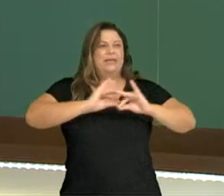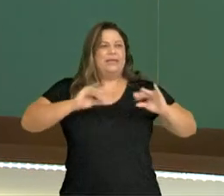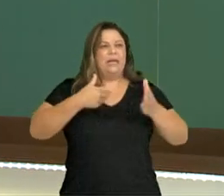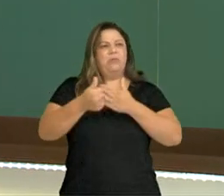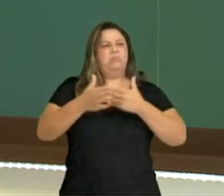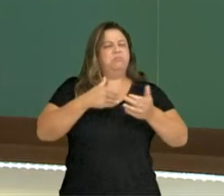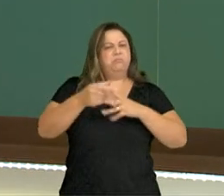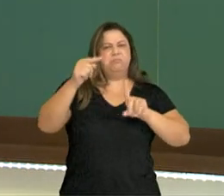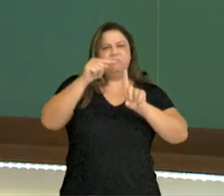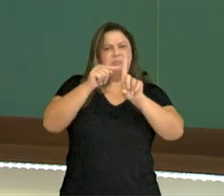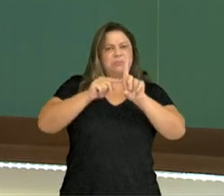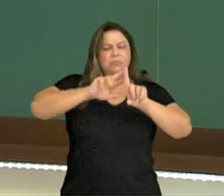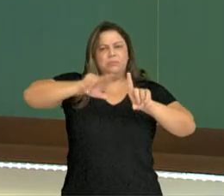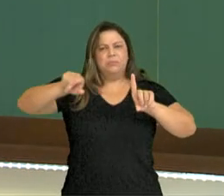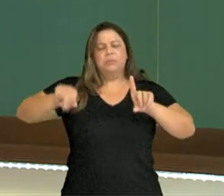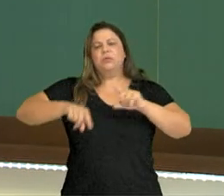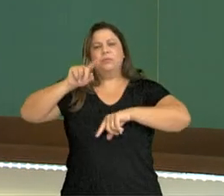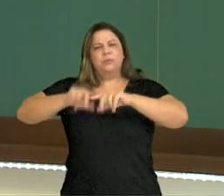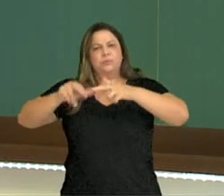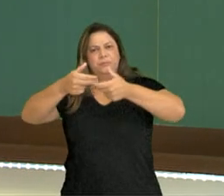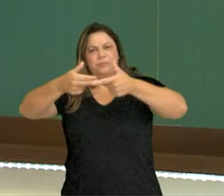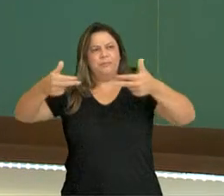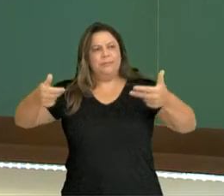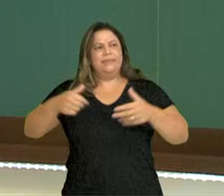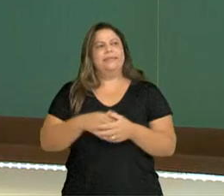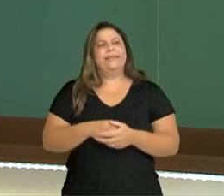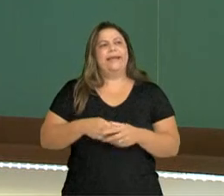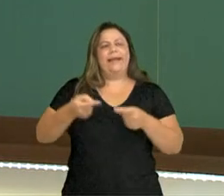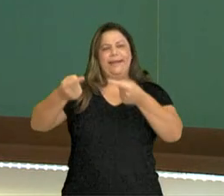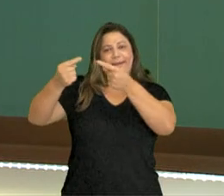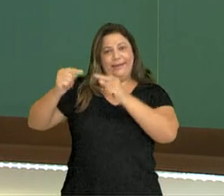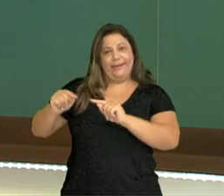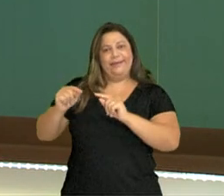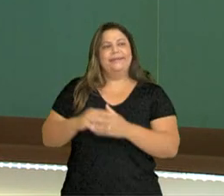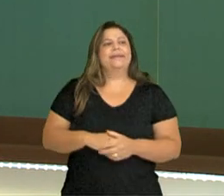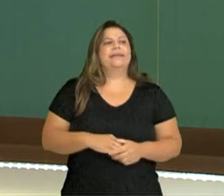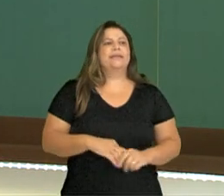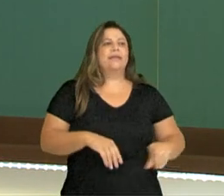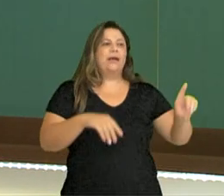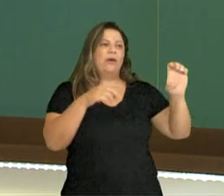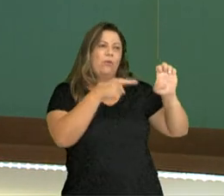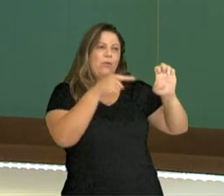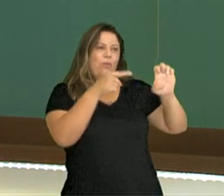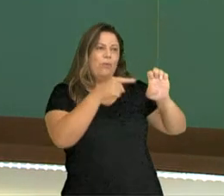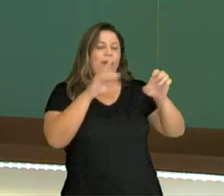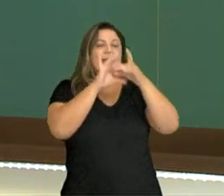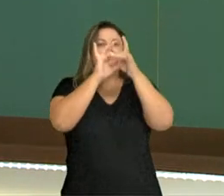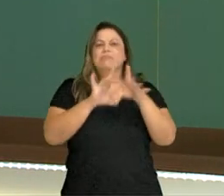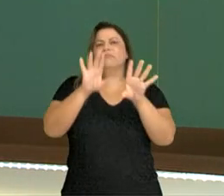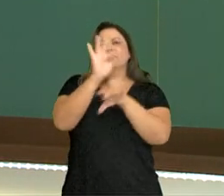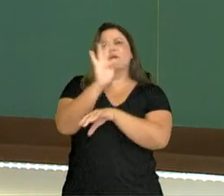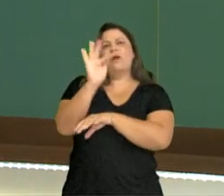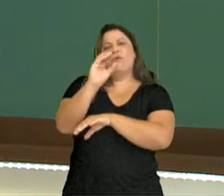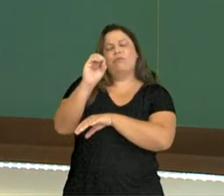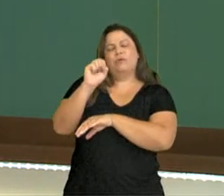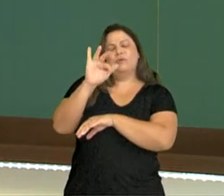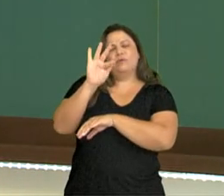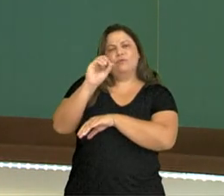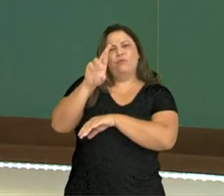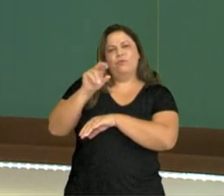de matéria inorgânica ou orgânica. Ou E, disponibilizam fósforo para outros seres